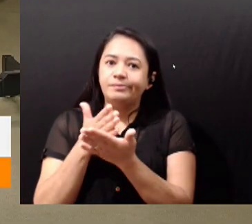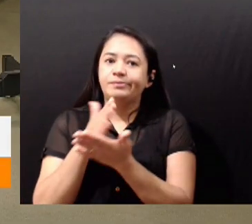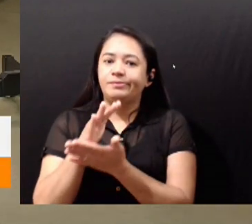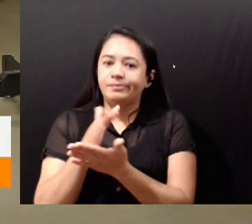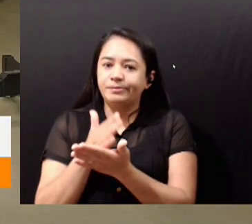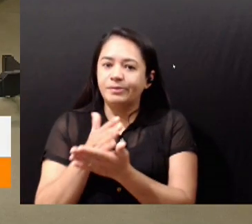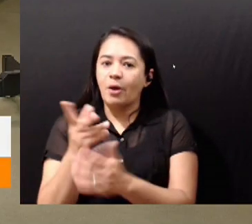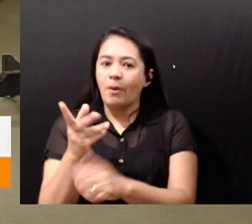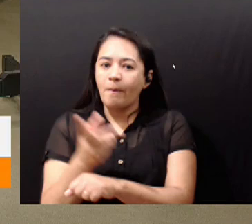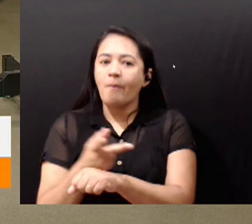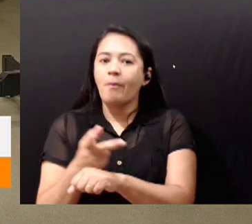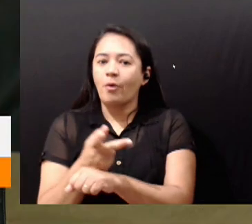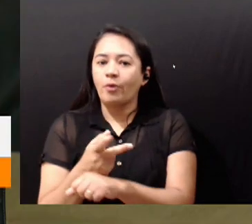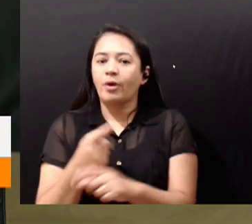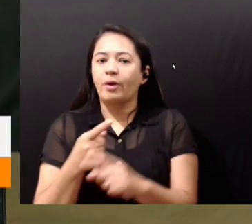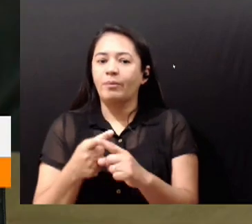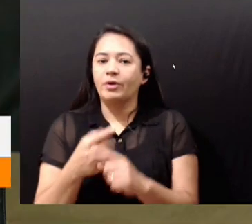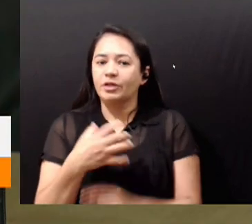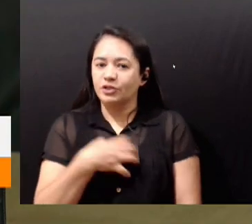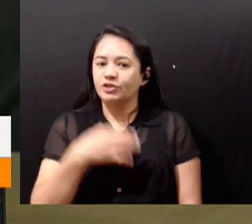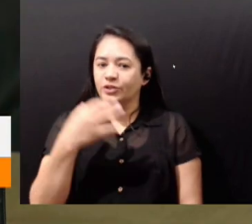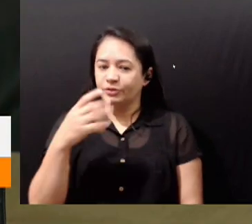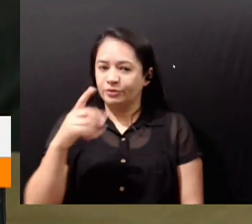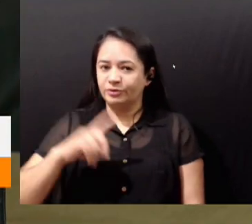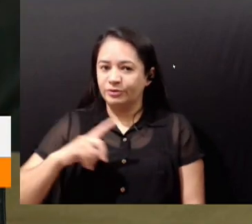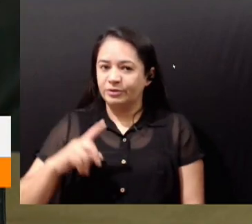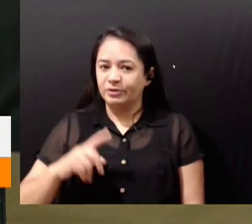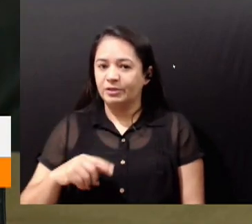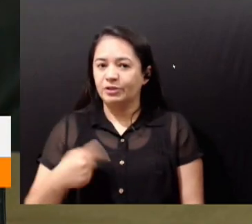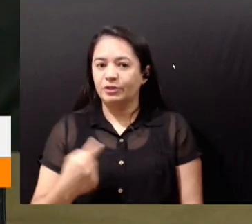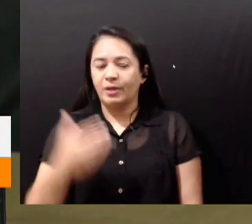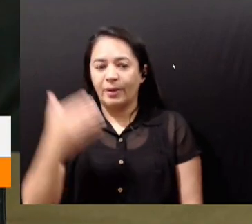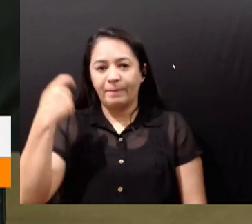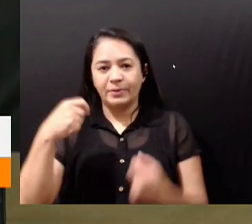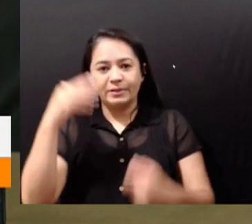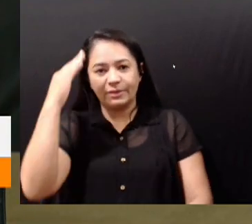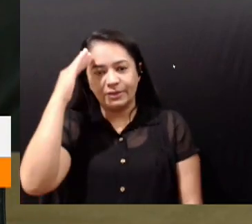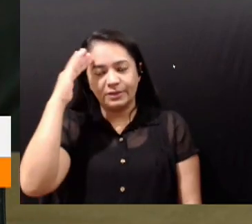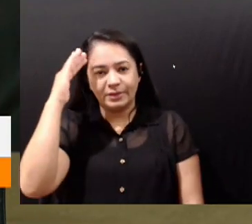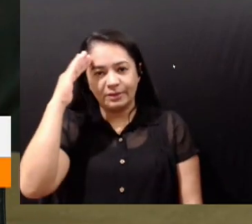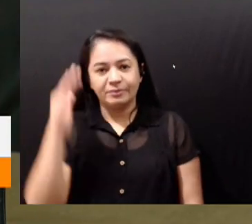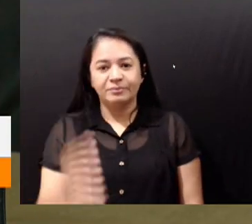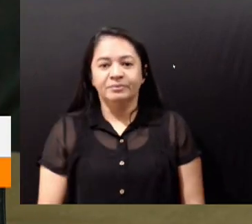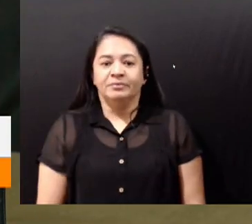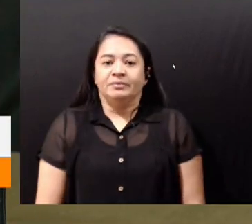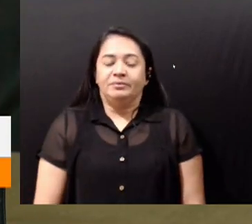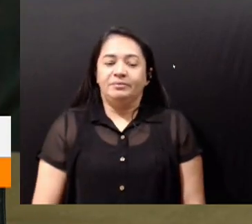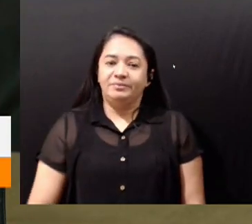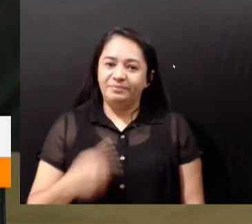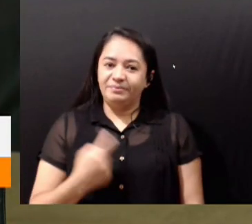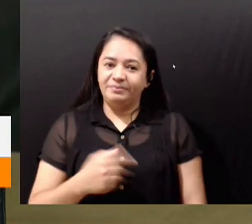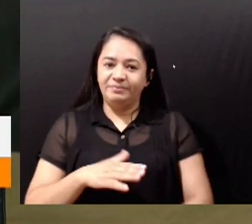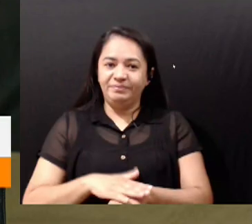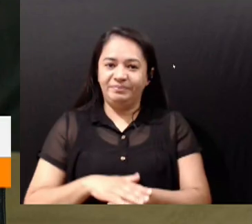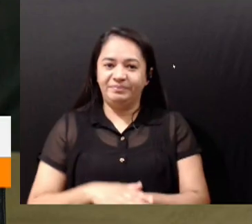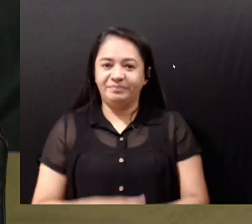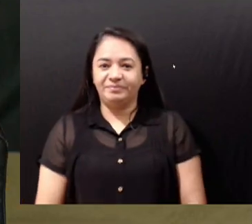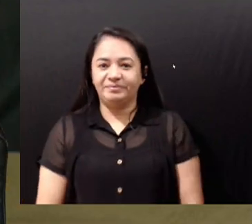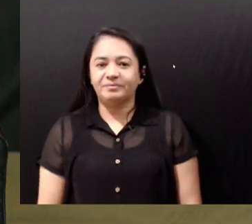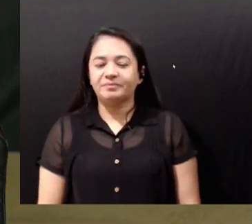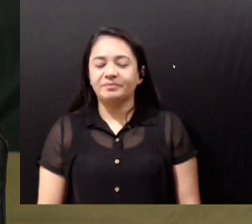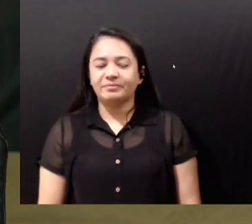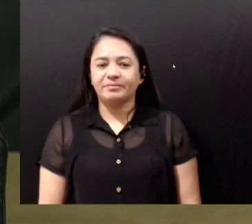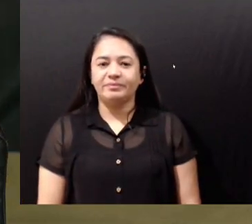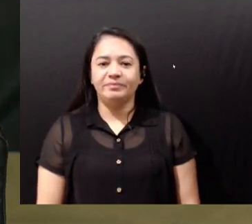tem jeito. A gente só precisa entender qual o caminho que a gente deve seguir. É isso que a gente faz aqui no nosso Estúdio Câmara. Vamos lá, produção. Pode